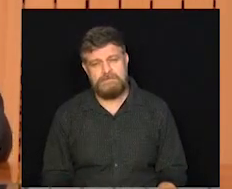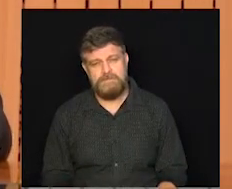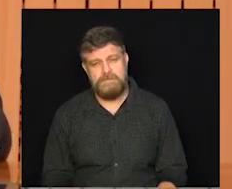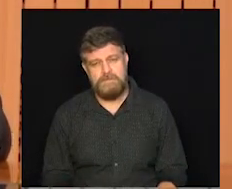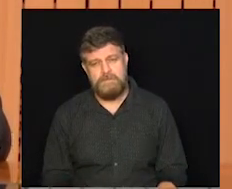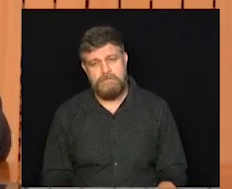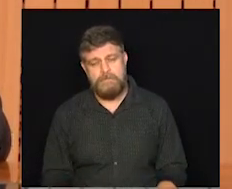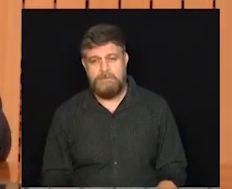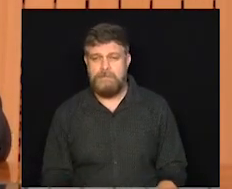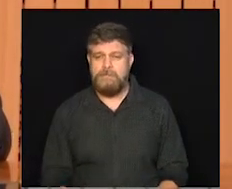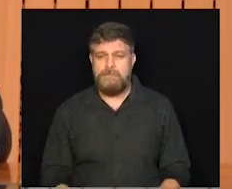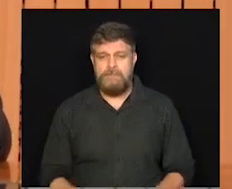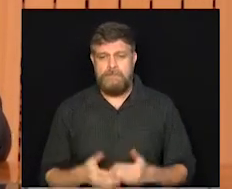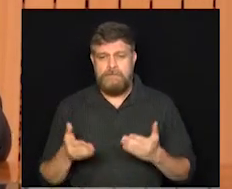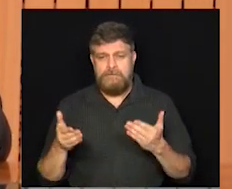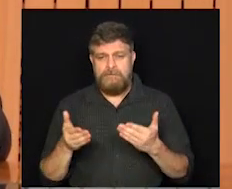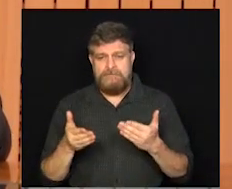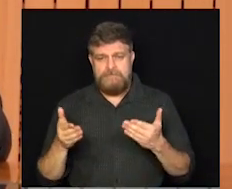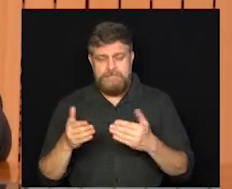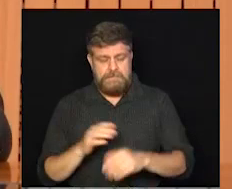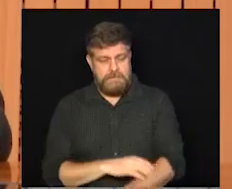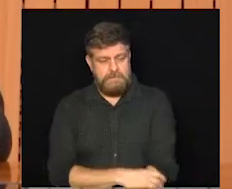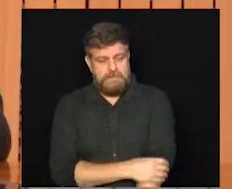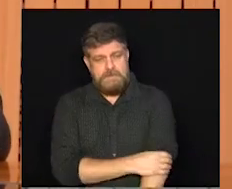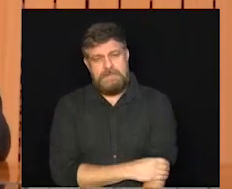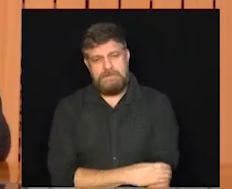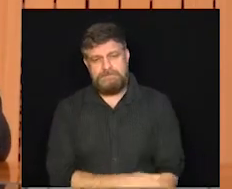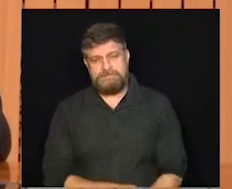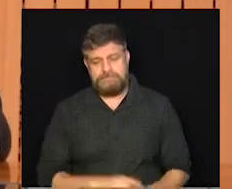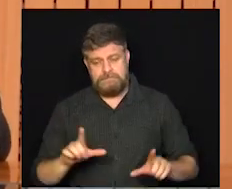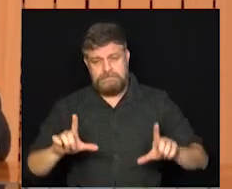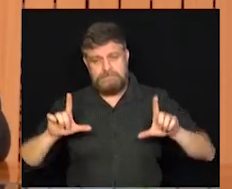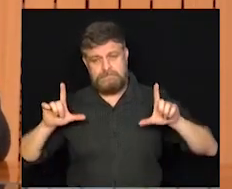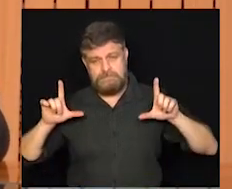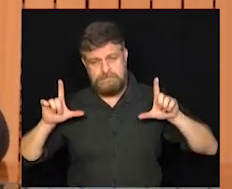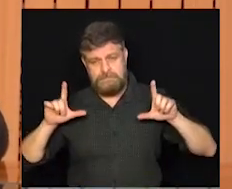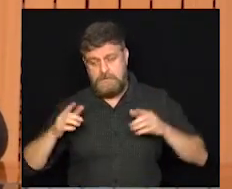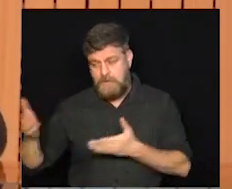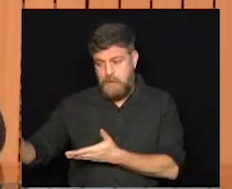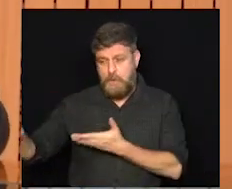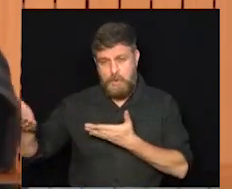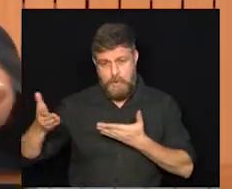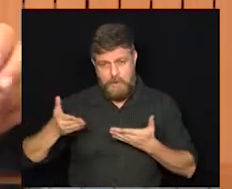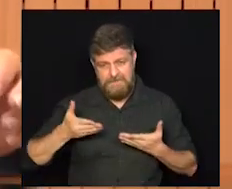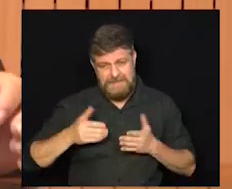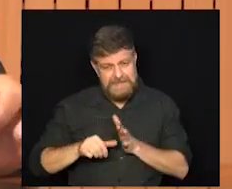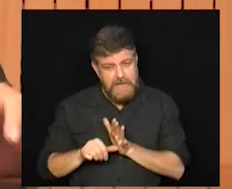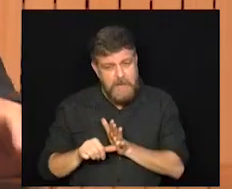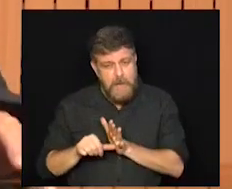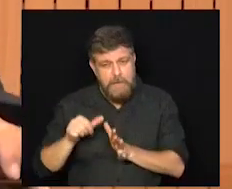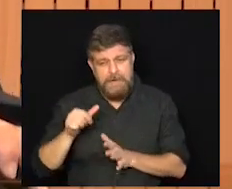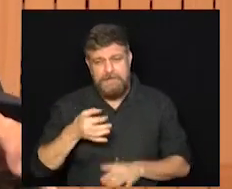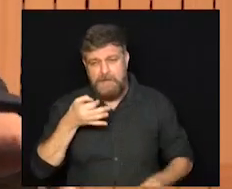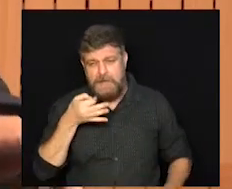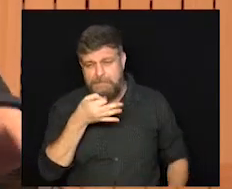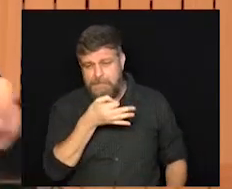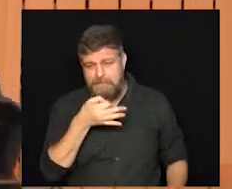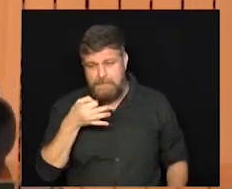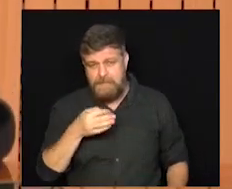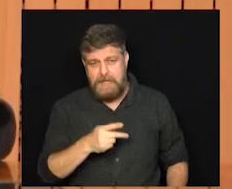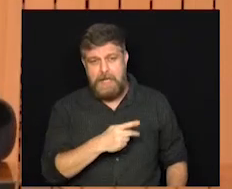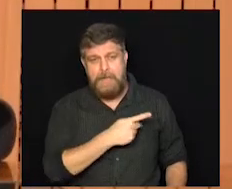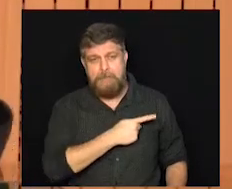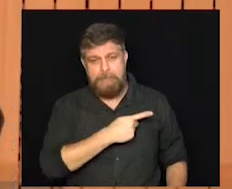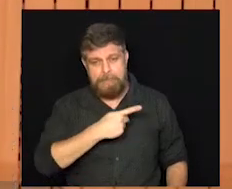Quero passar, então, a palavra ao nosso convidado de hoje. O primeiro convidado de hoje a fazer uso da palavra vai ser o pastor